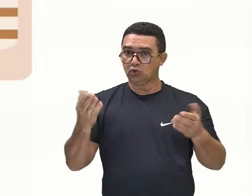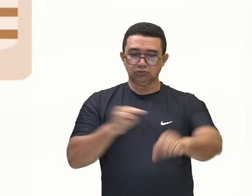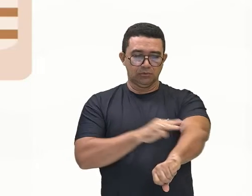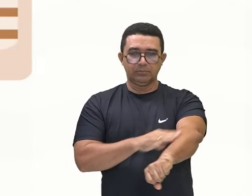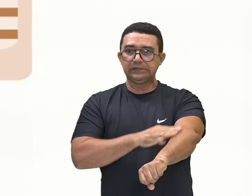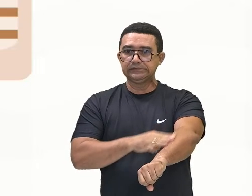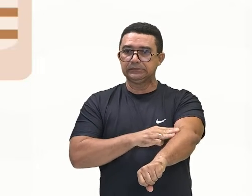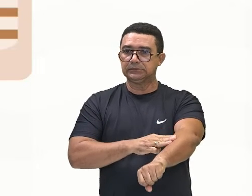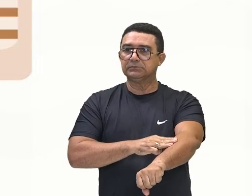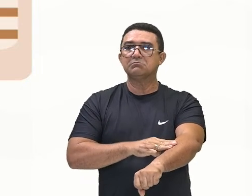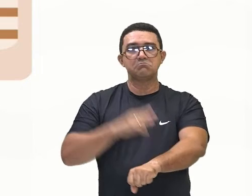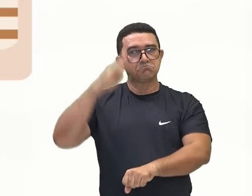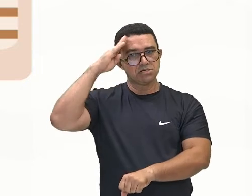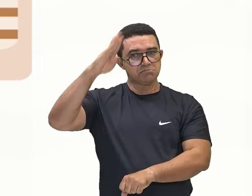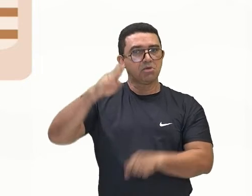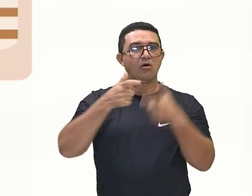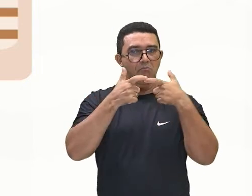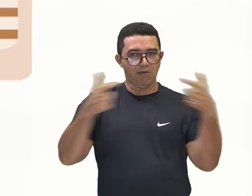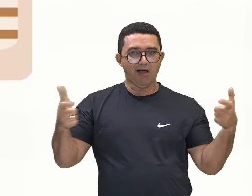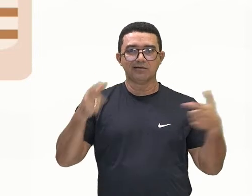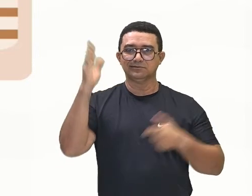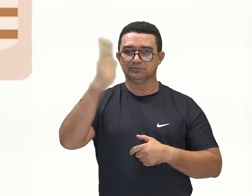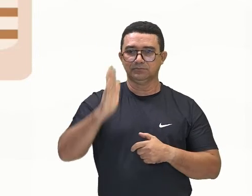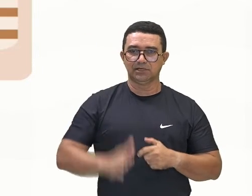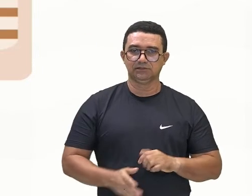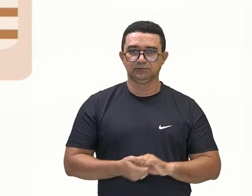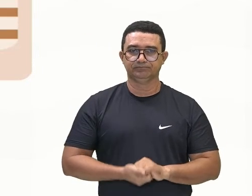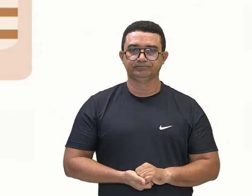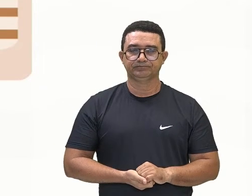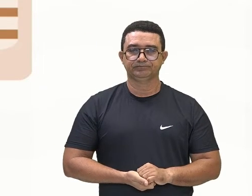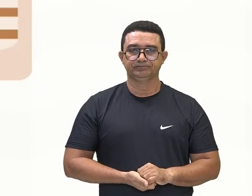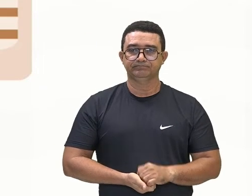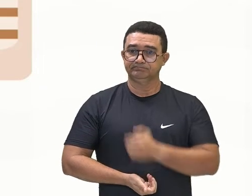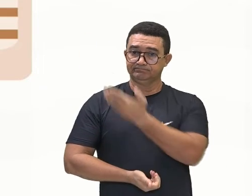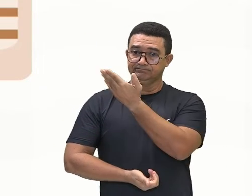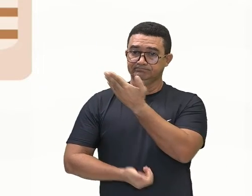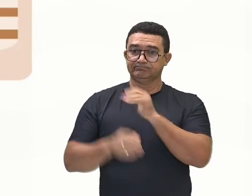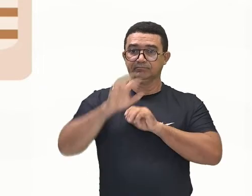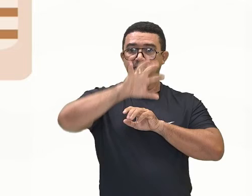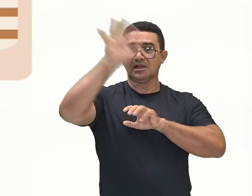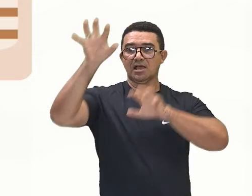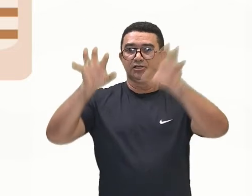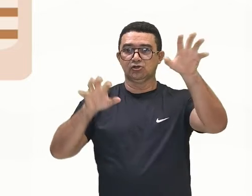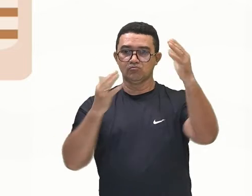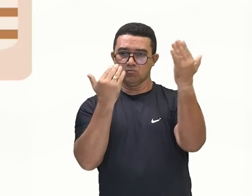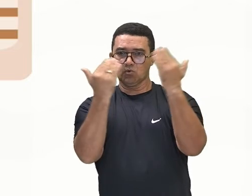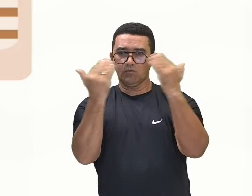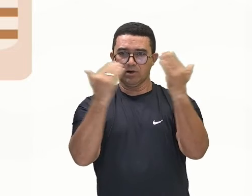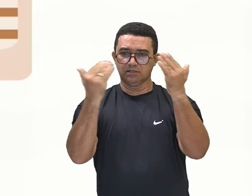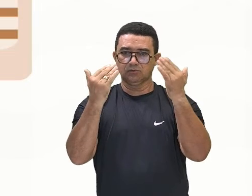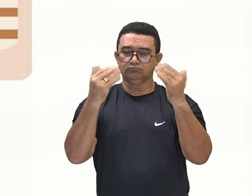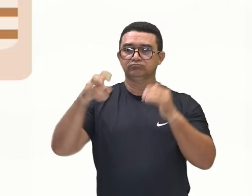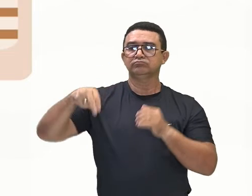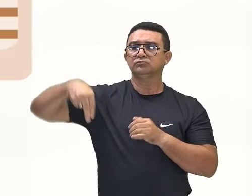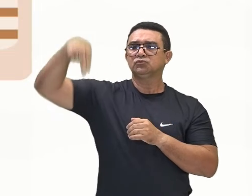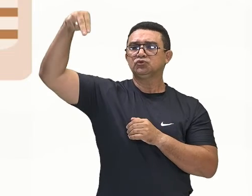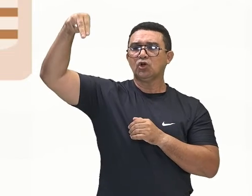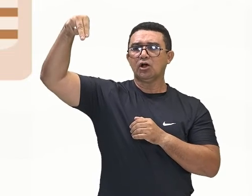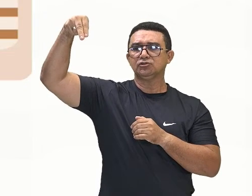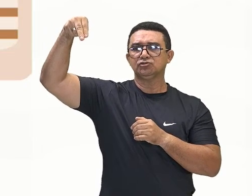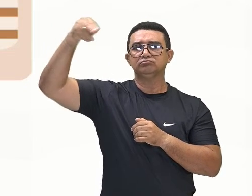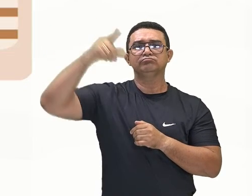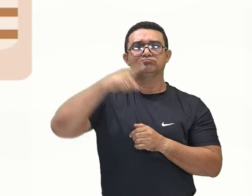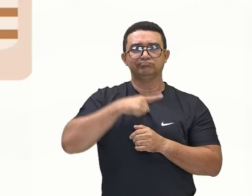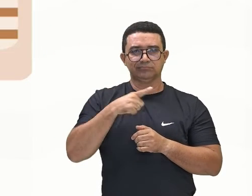nosso país. E aqui a gente tem a comparação por regiões. Na região norte vai